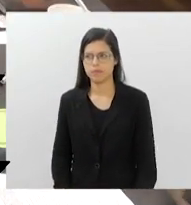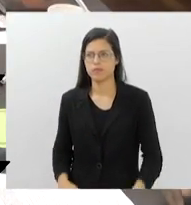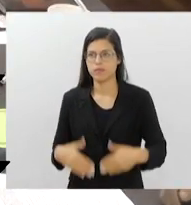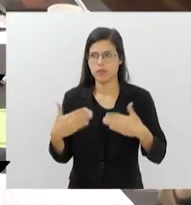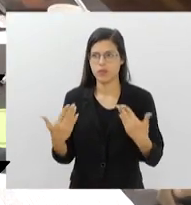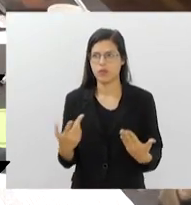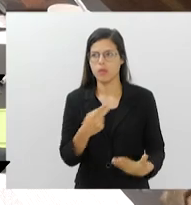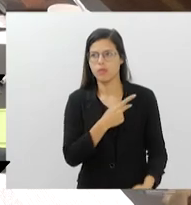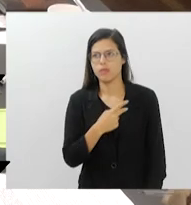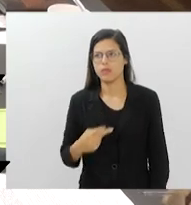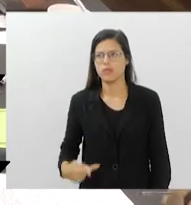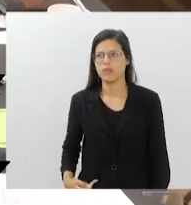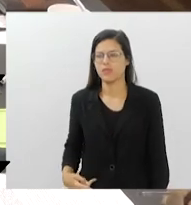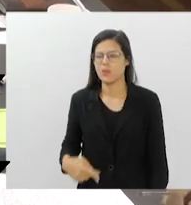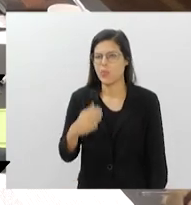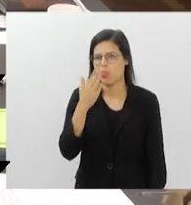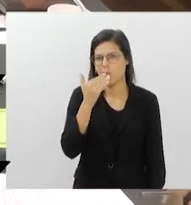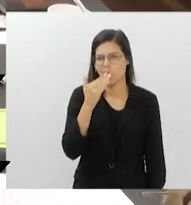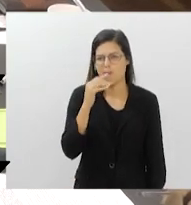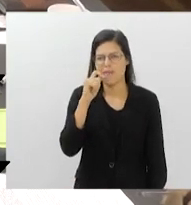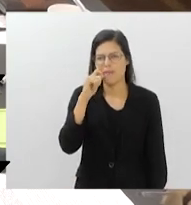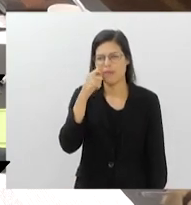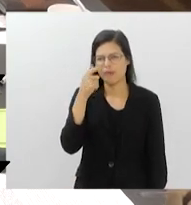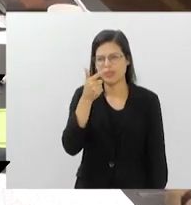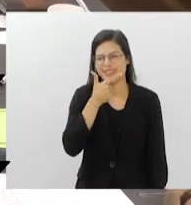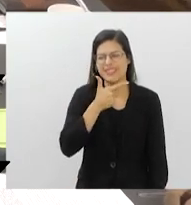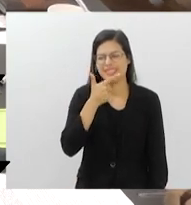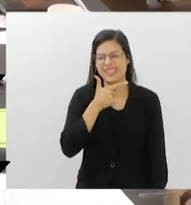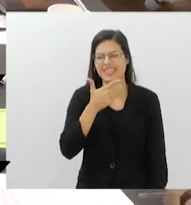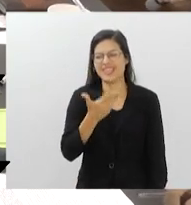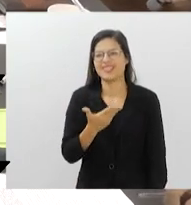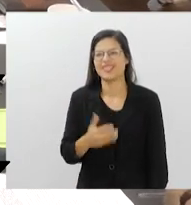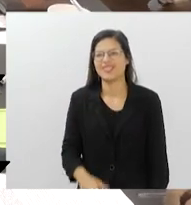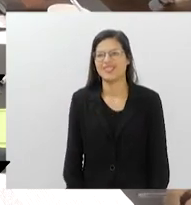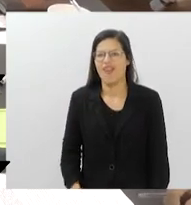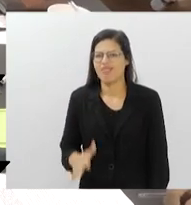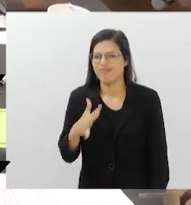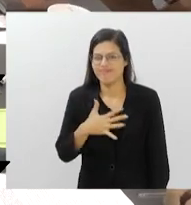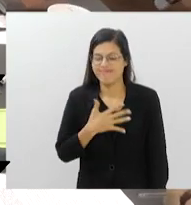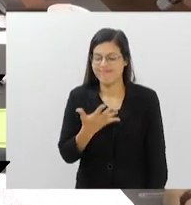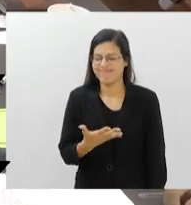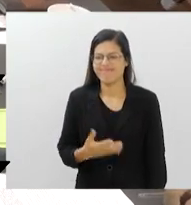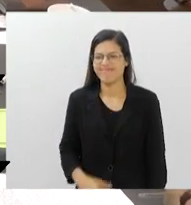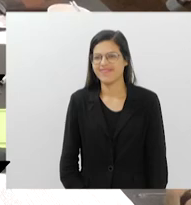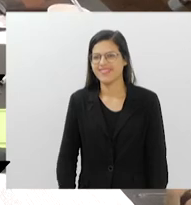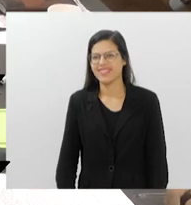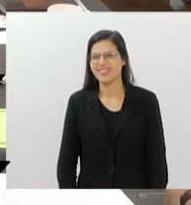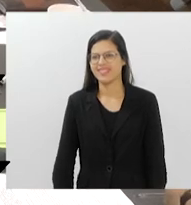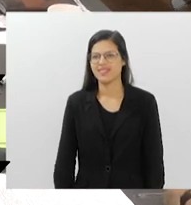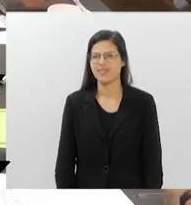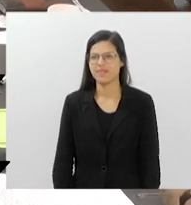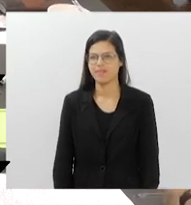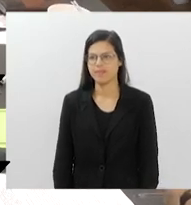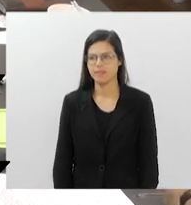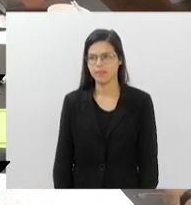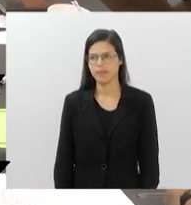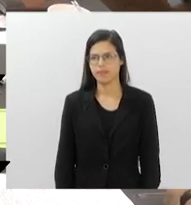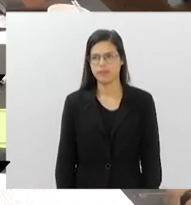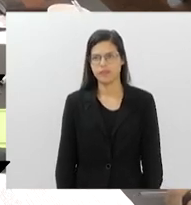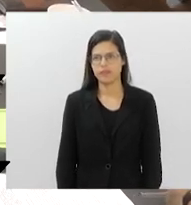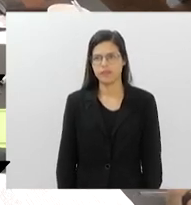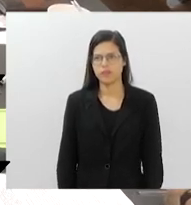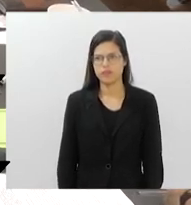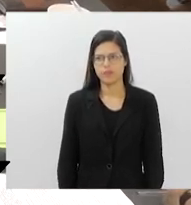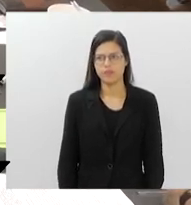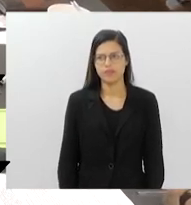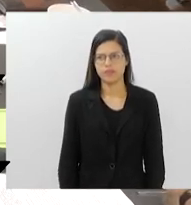desculpe aqui eu tô comendo pão de queijo surpreendido aqui mas eu queria